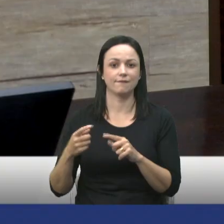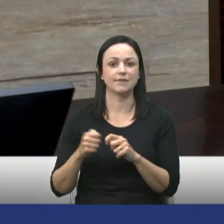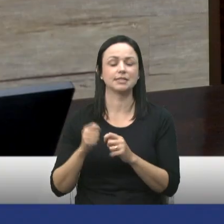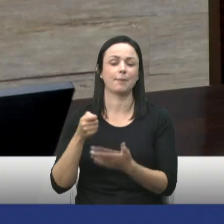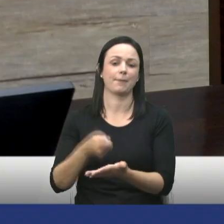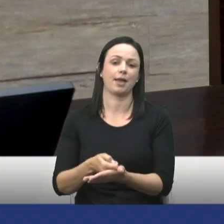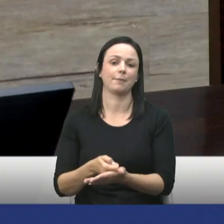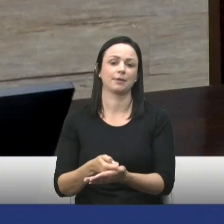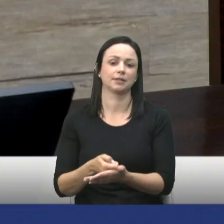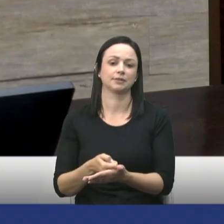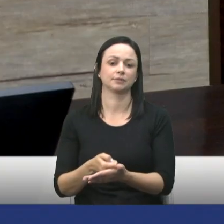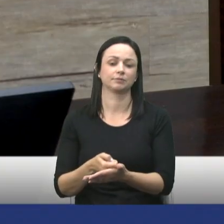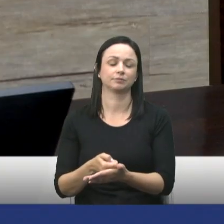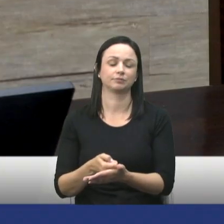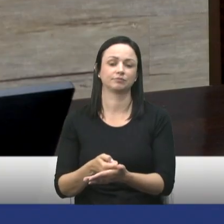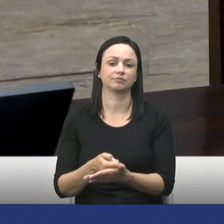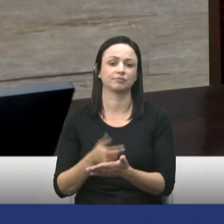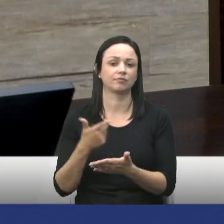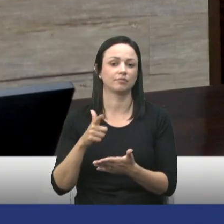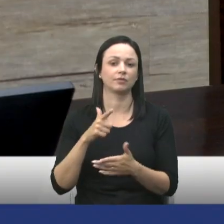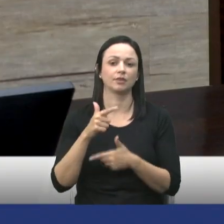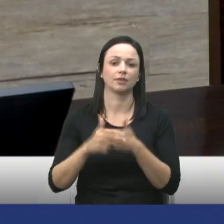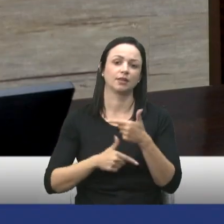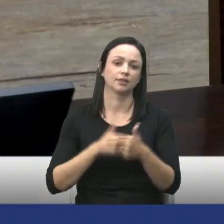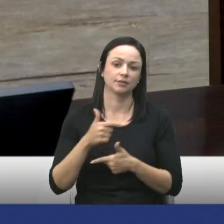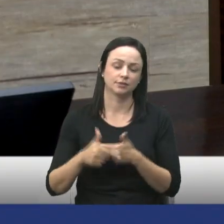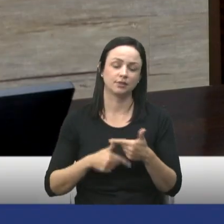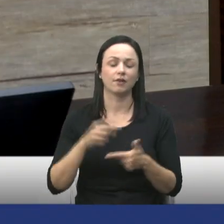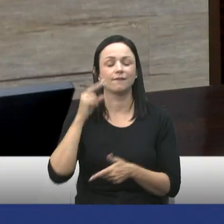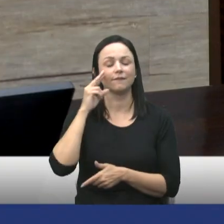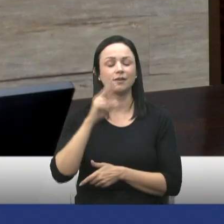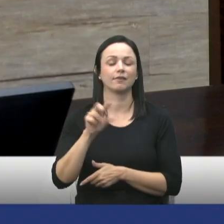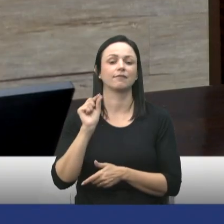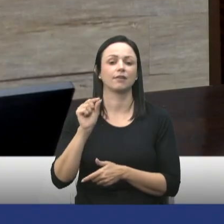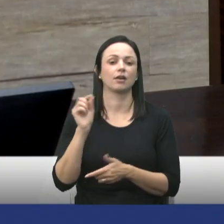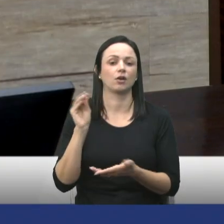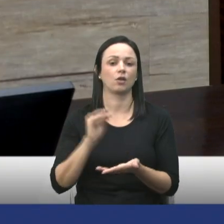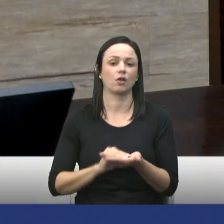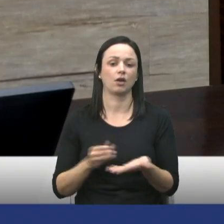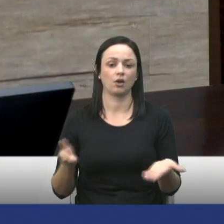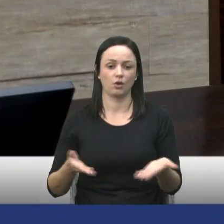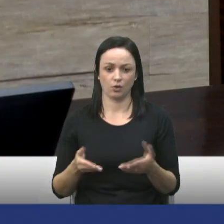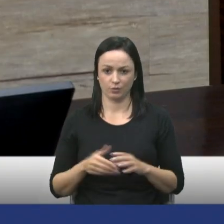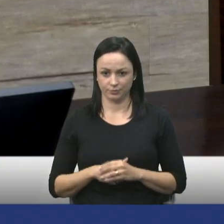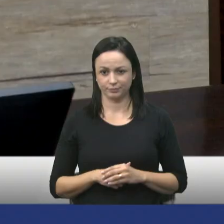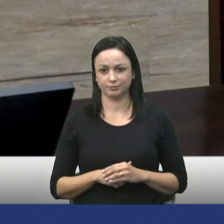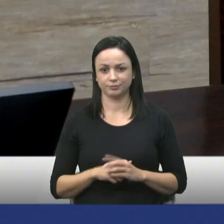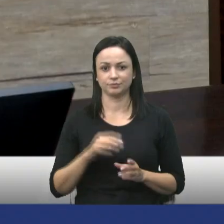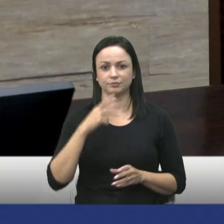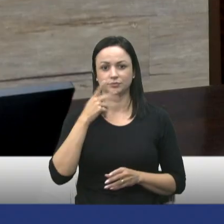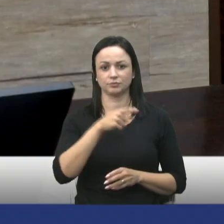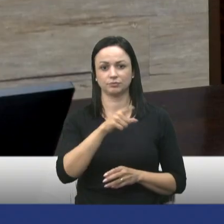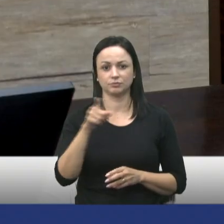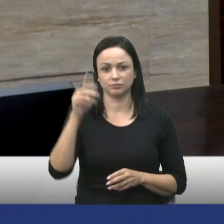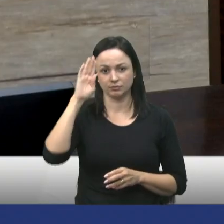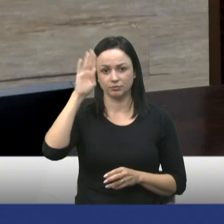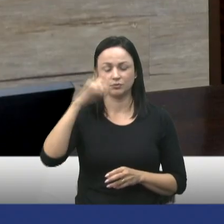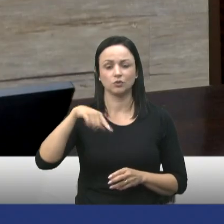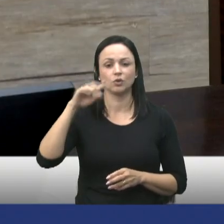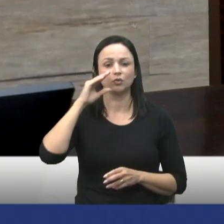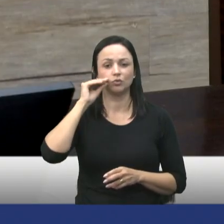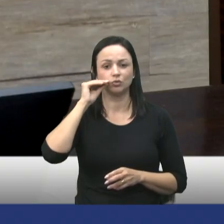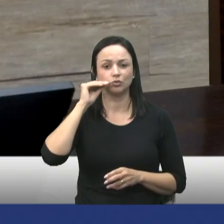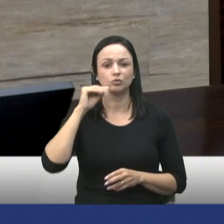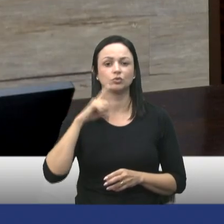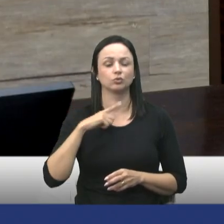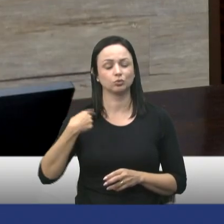pagamento, sem estar com todo esse trabalho de ver o que vai ser colocado agora, né? Então dizer para vocês, principalmente os funcionários, estão